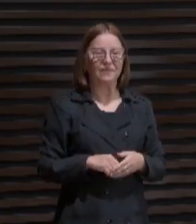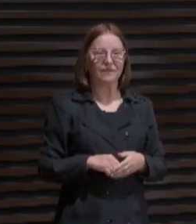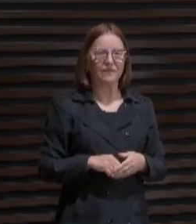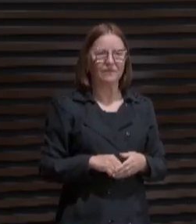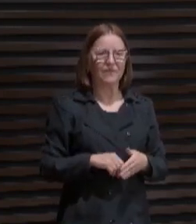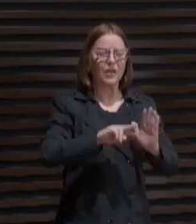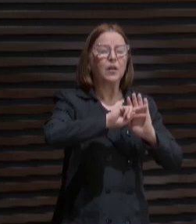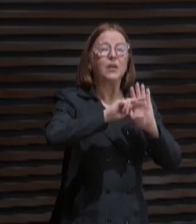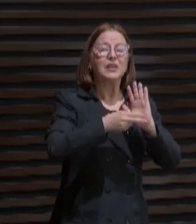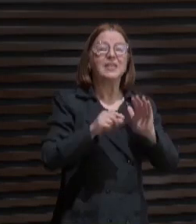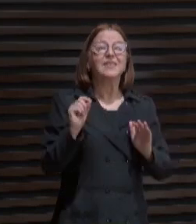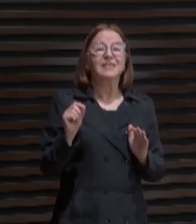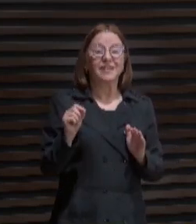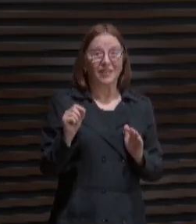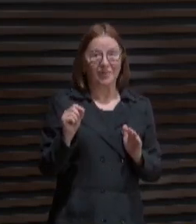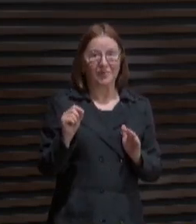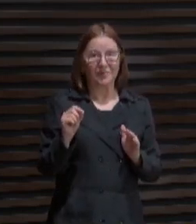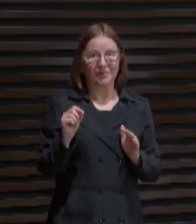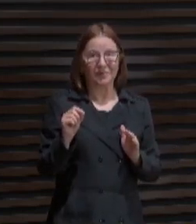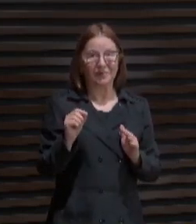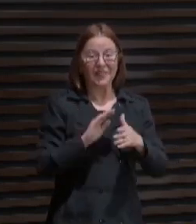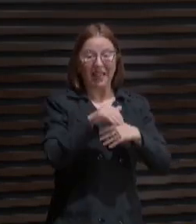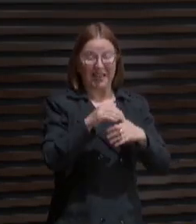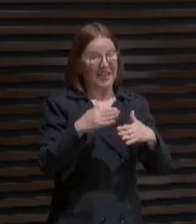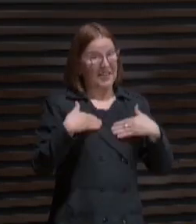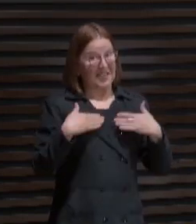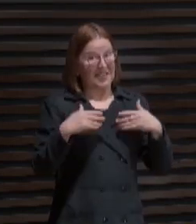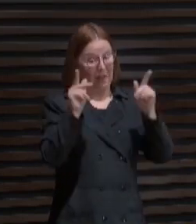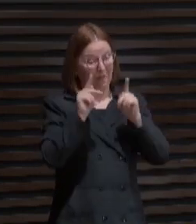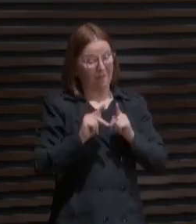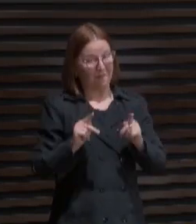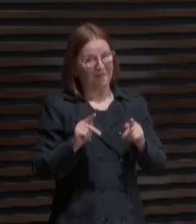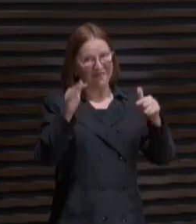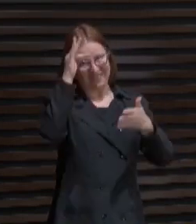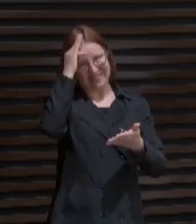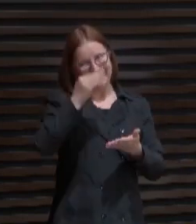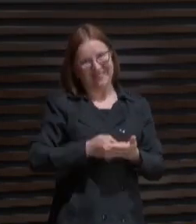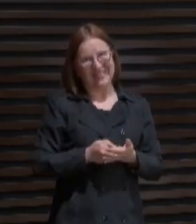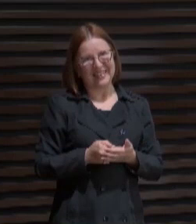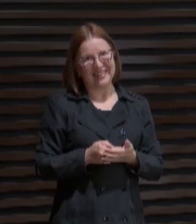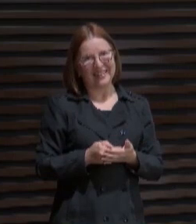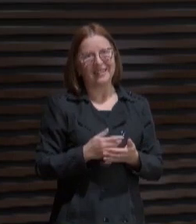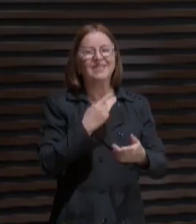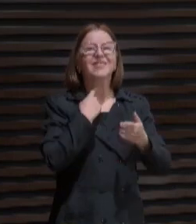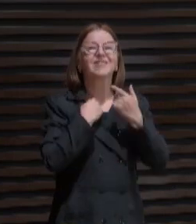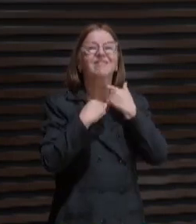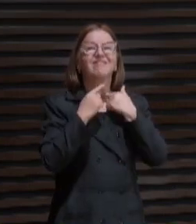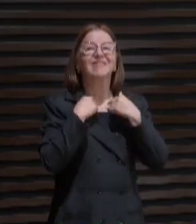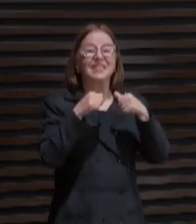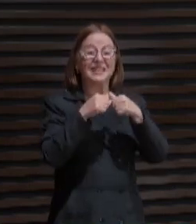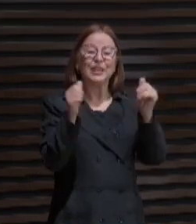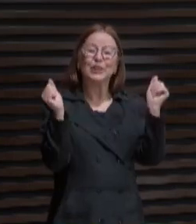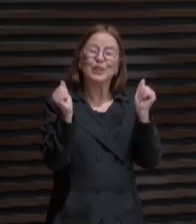aqui? Além da alegria, paz e fé, o desejo de congregar,